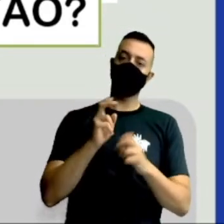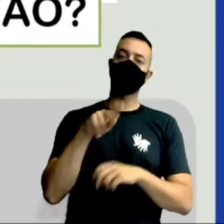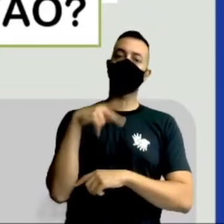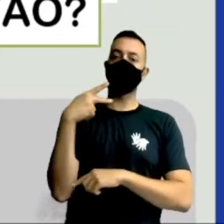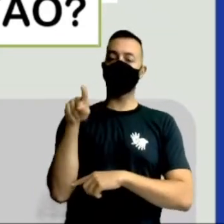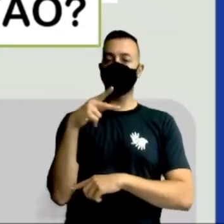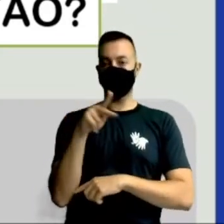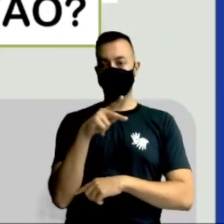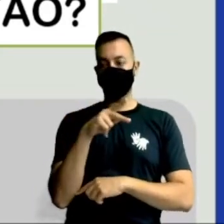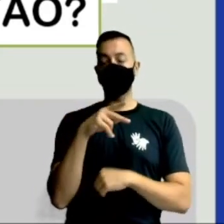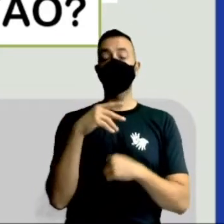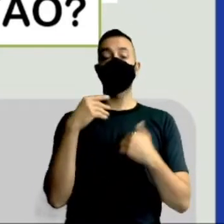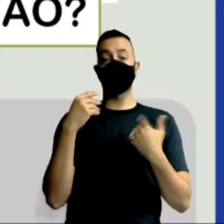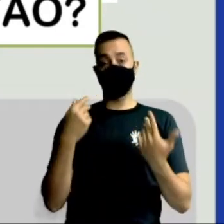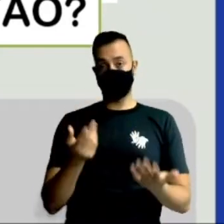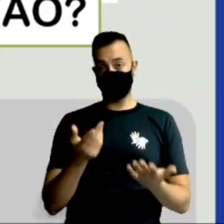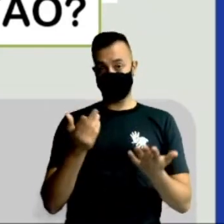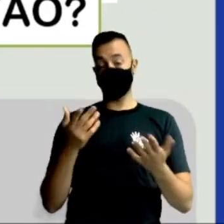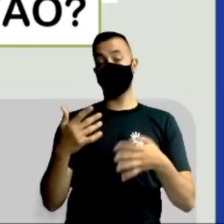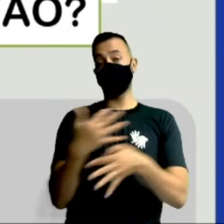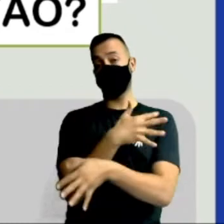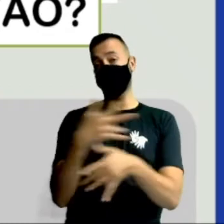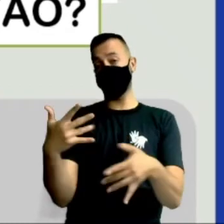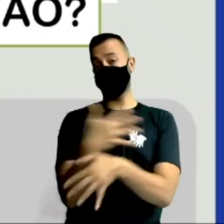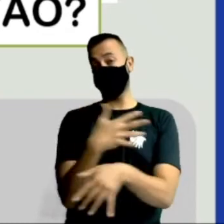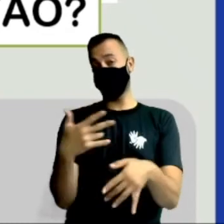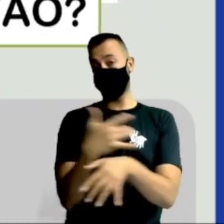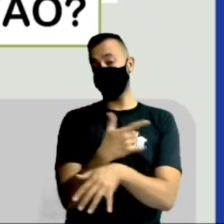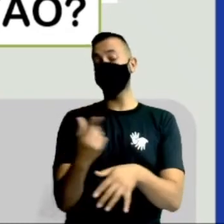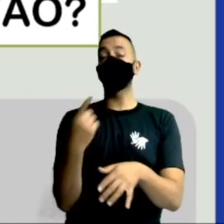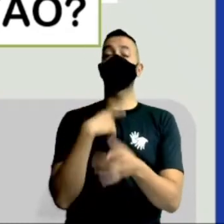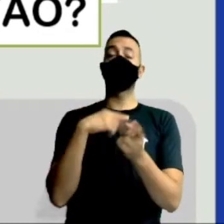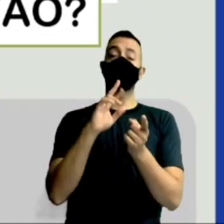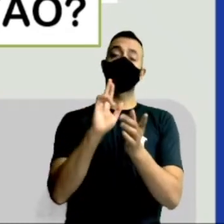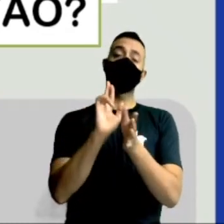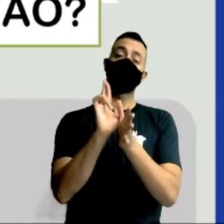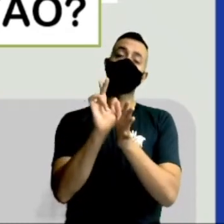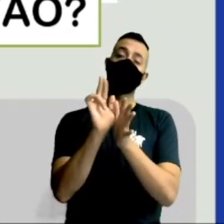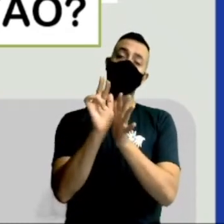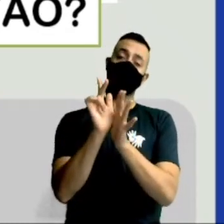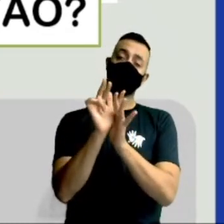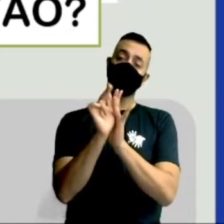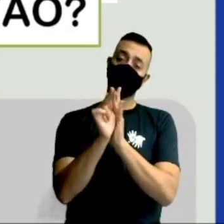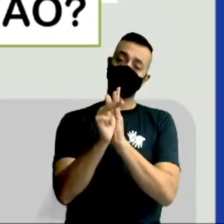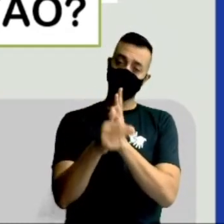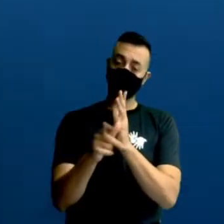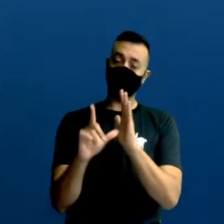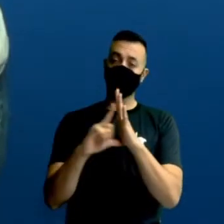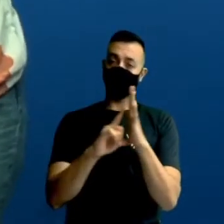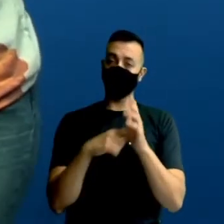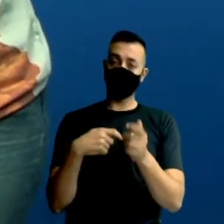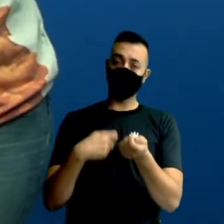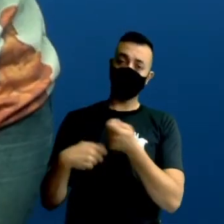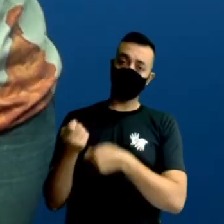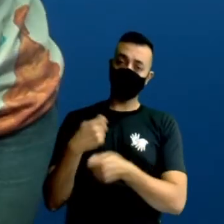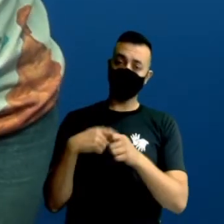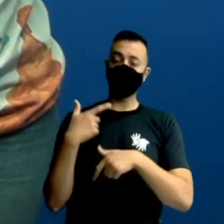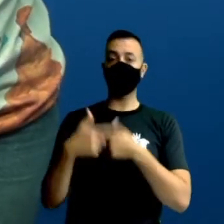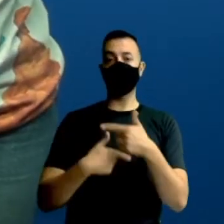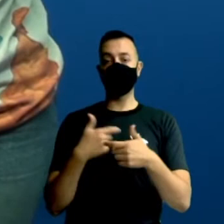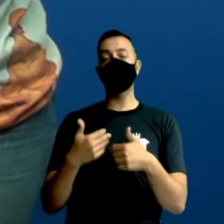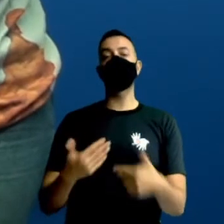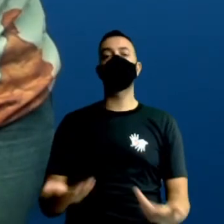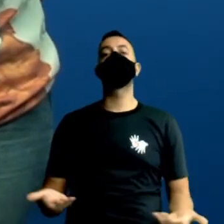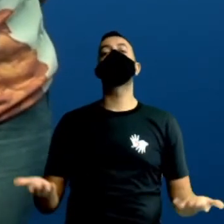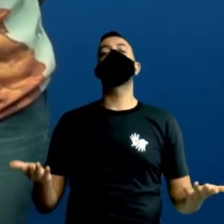Paulista. A mesorregião metropolitana concentra uma grande diversidade de comércio e serviços. E aí,